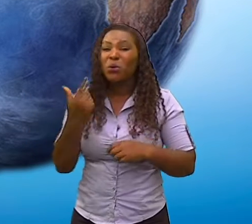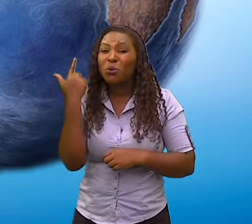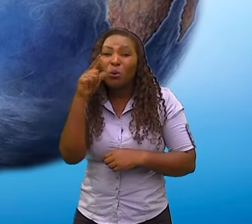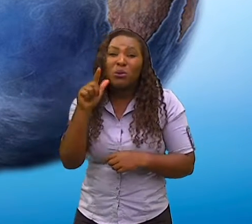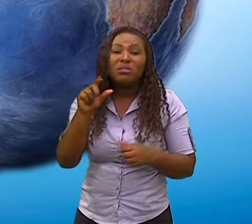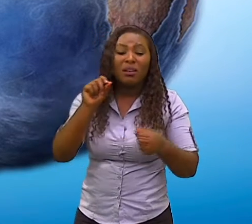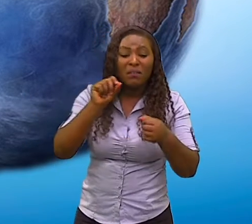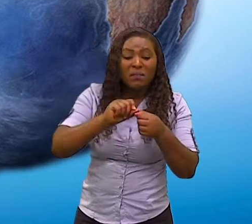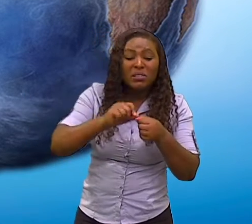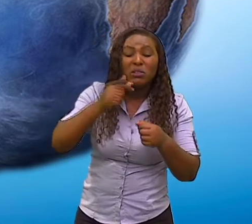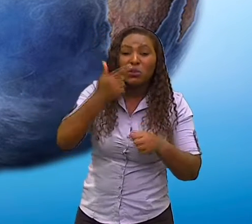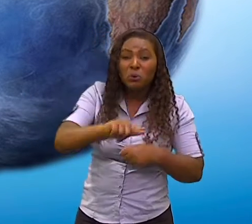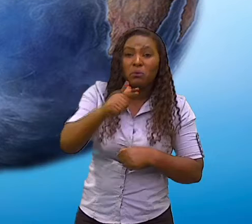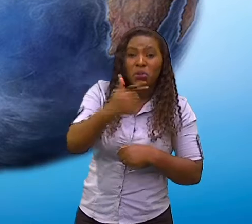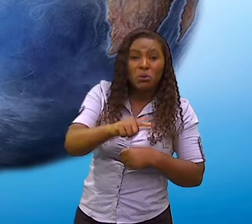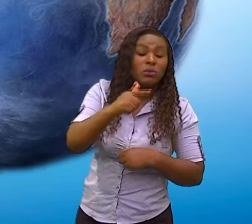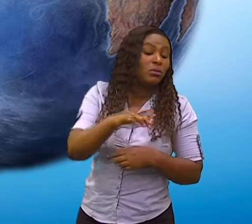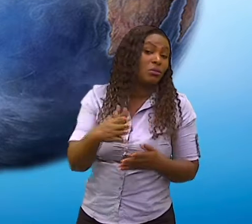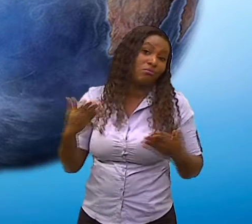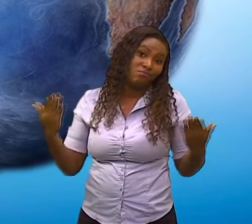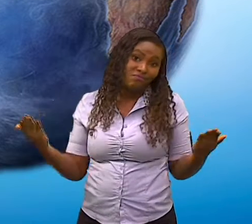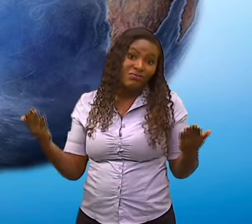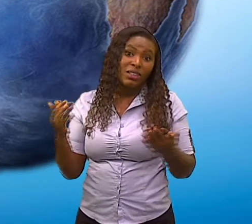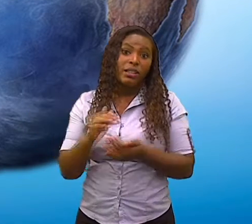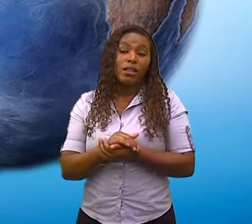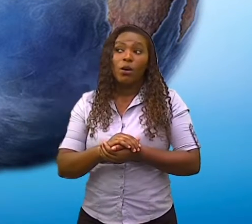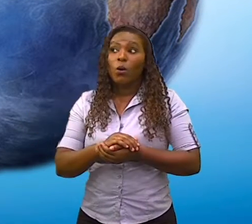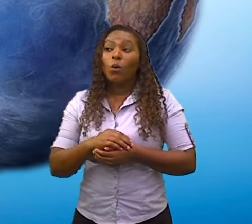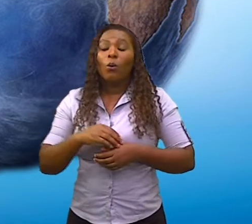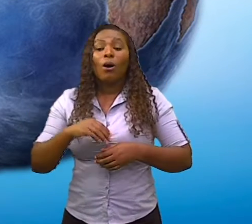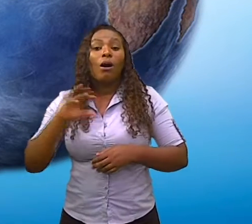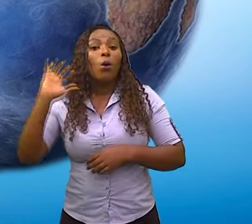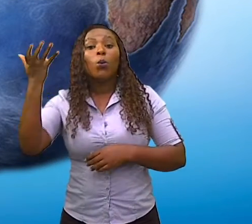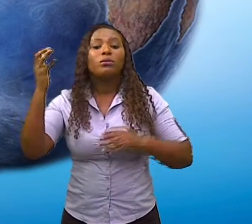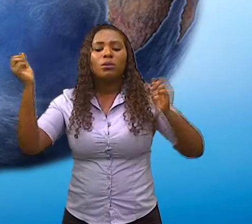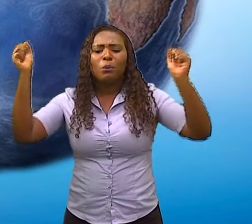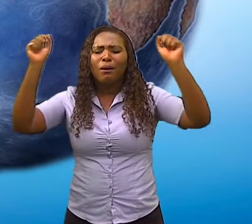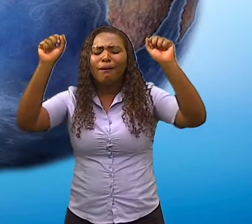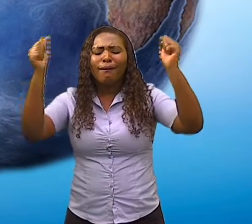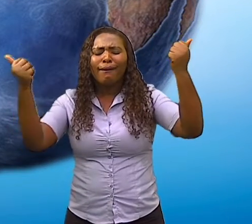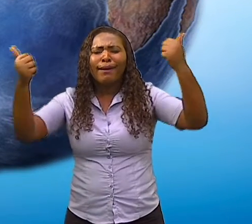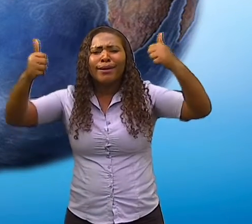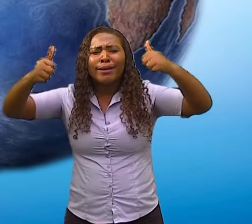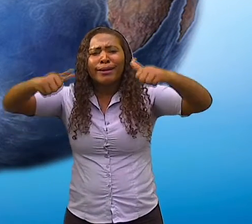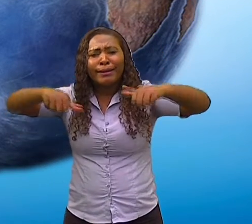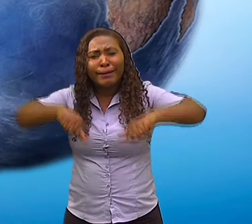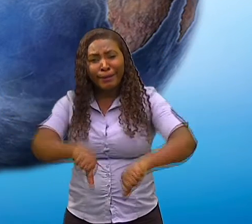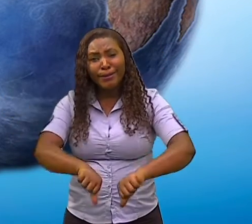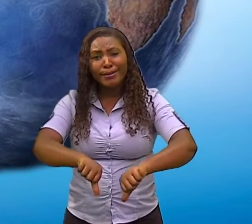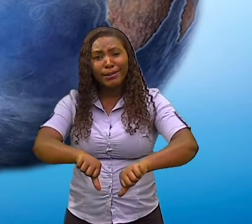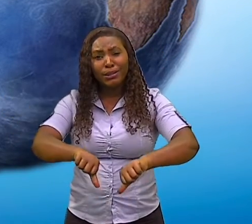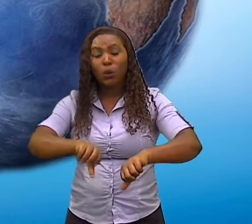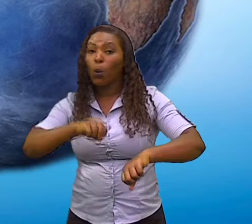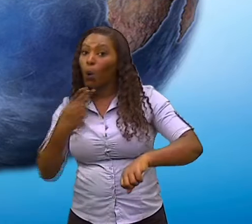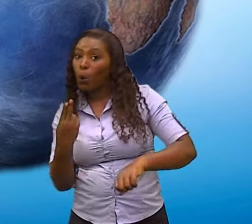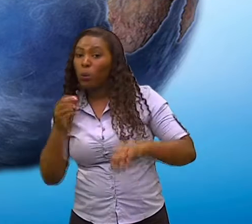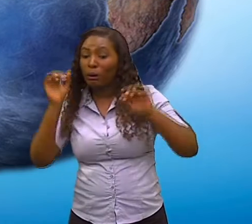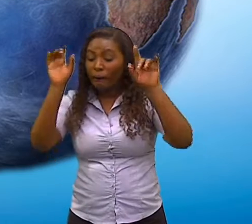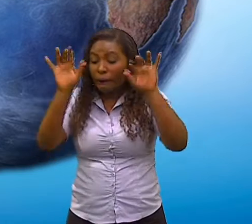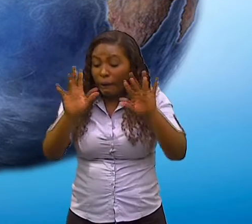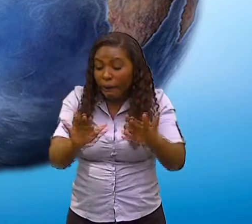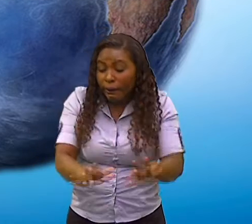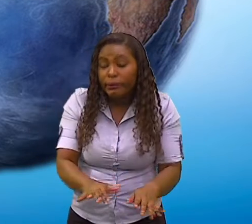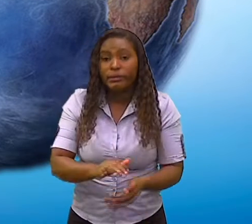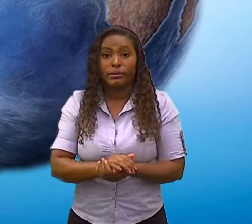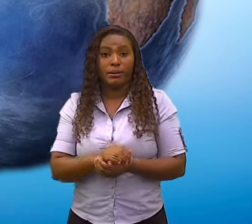de buscar caminhos alternativos para essa crise global e as novas formas de nos relacionarmos com